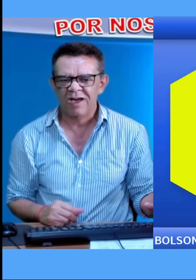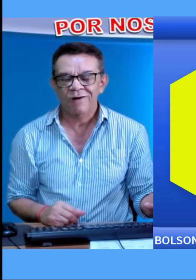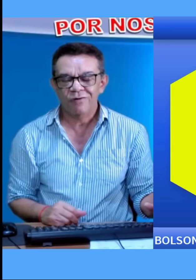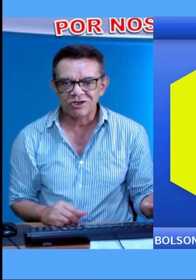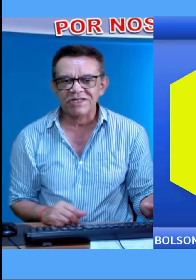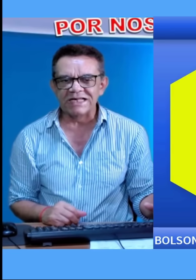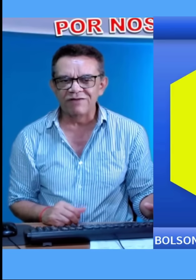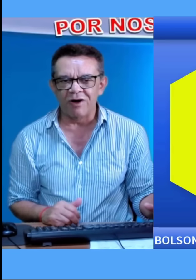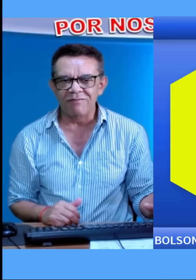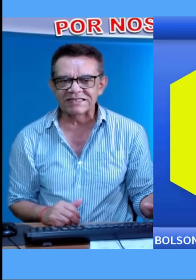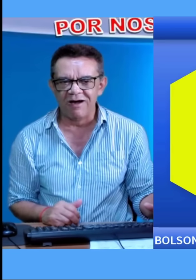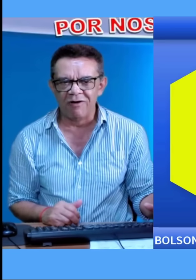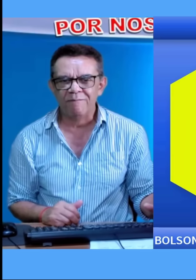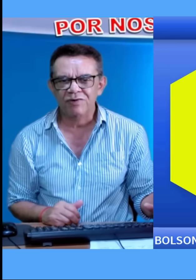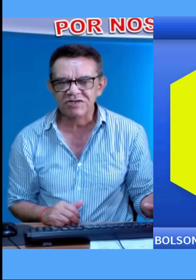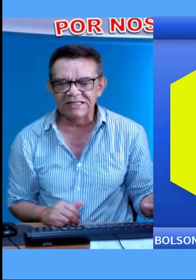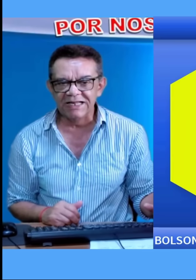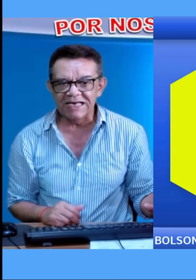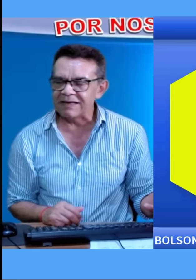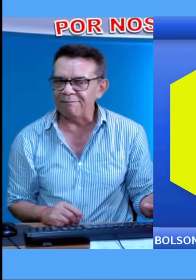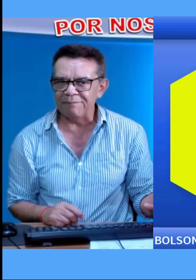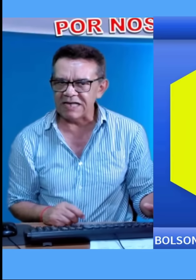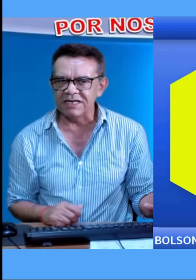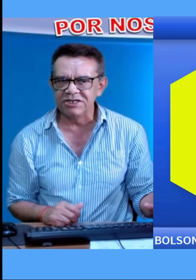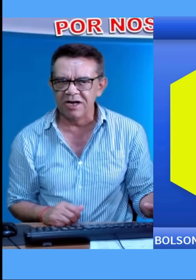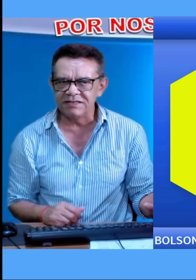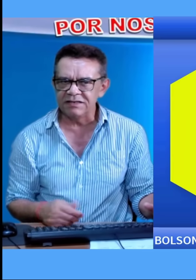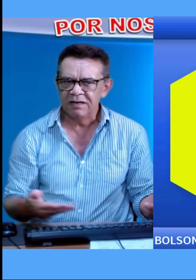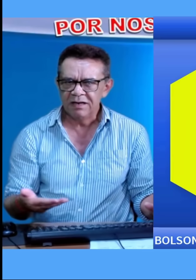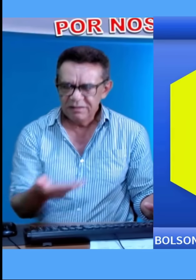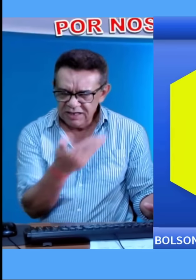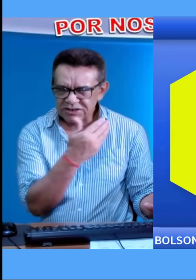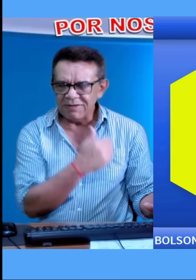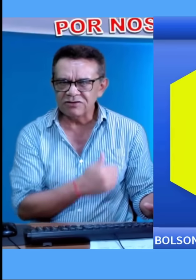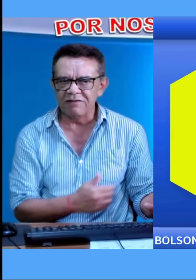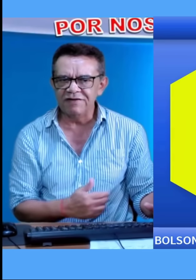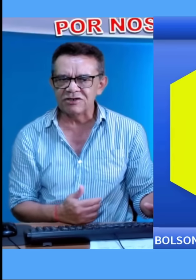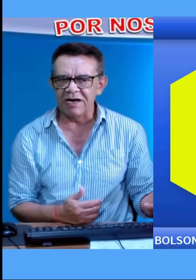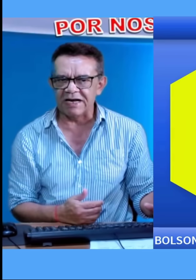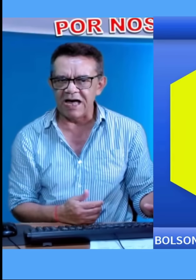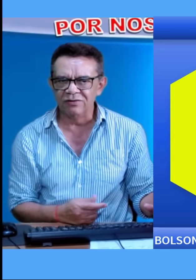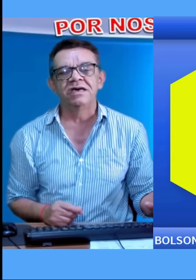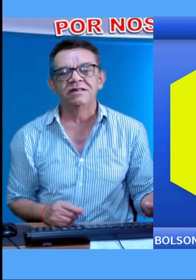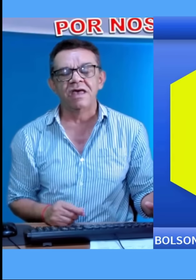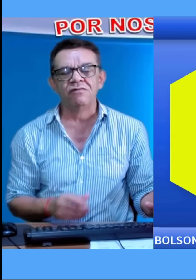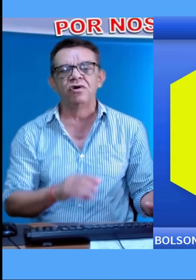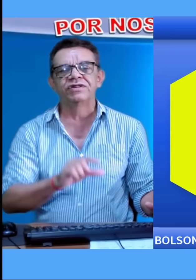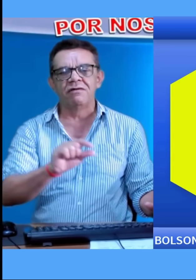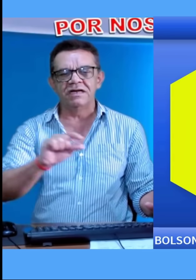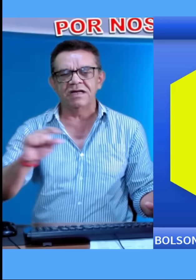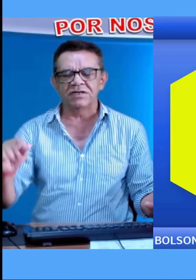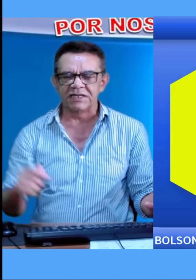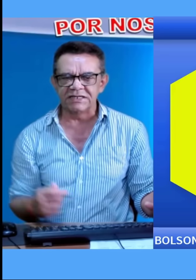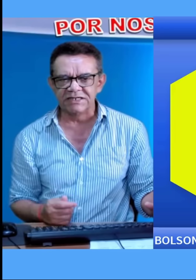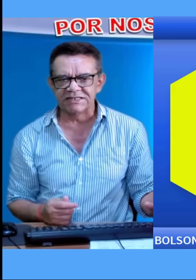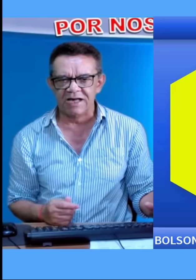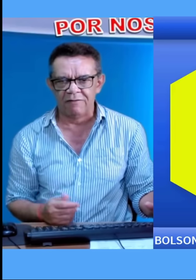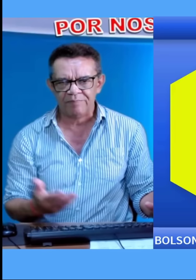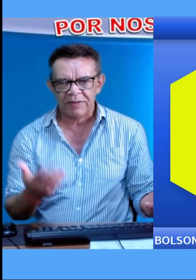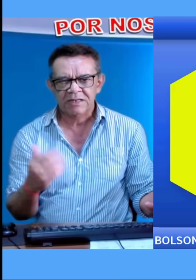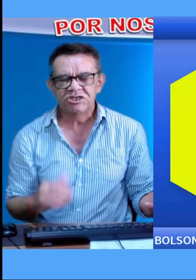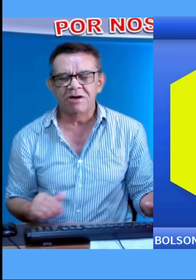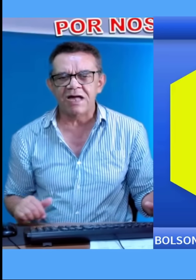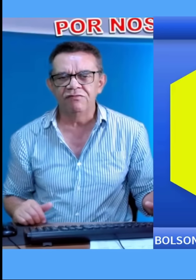correto. Gostou dessa informação? Por gentileza, passe adiante. Deixa mais uma vez seu recado. Tem um botão aí na nossa